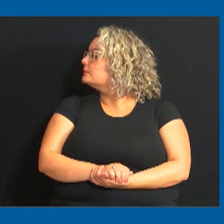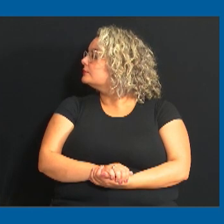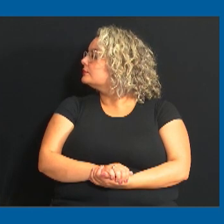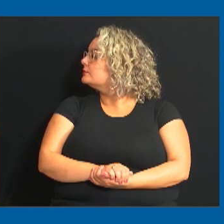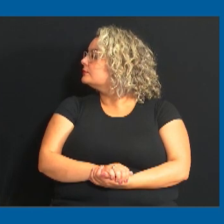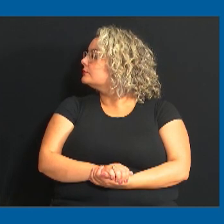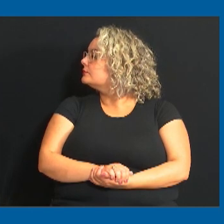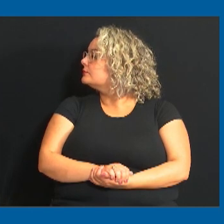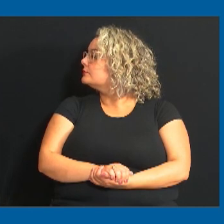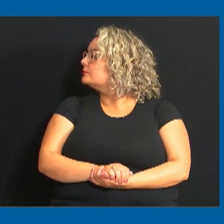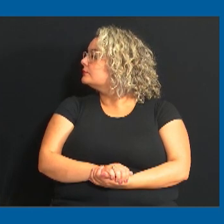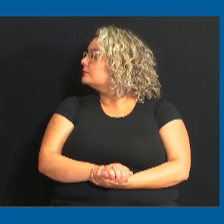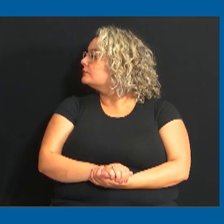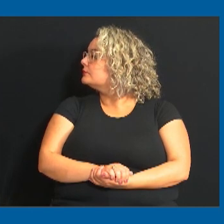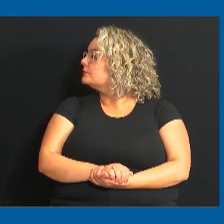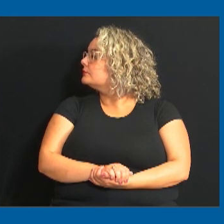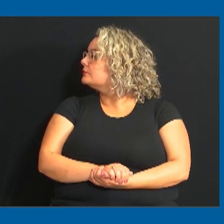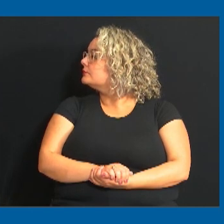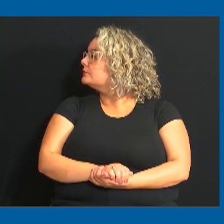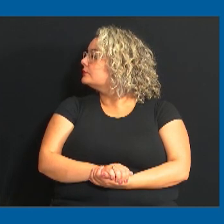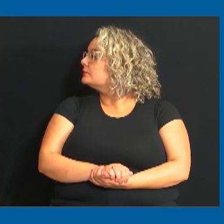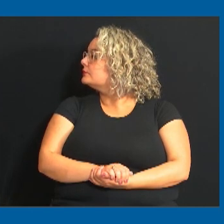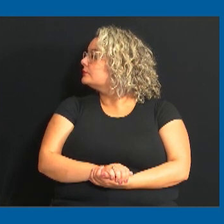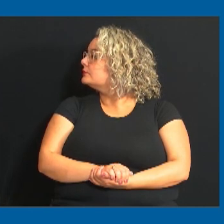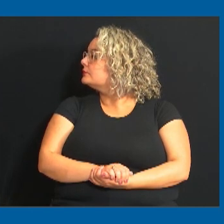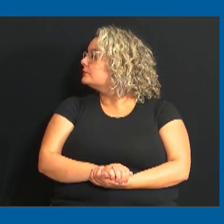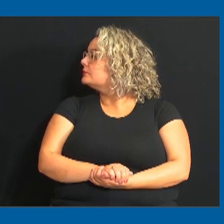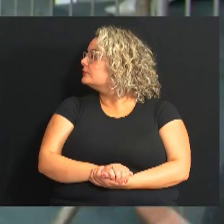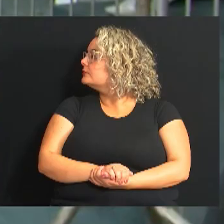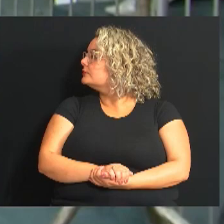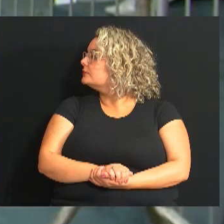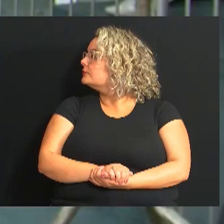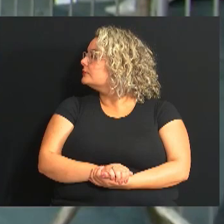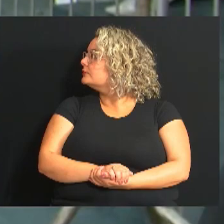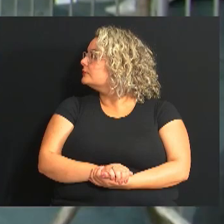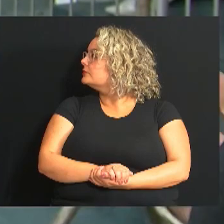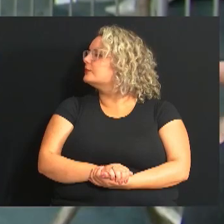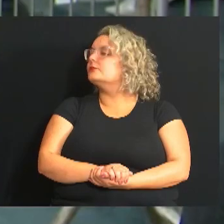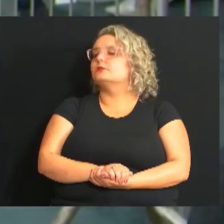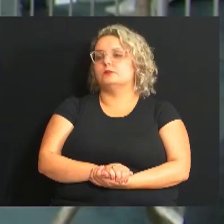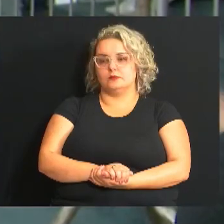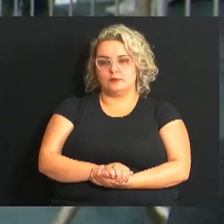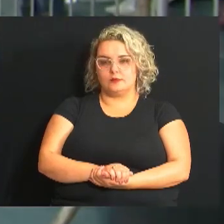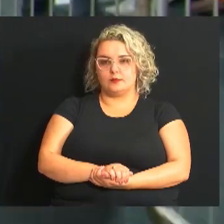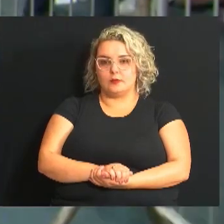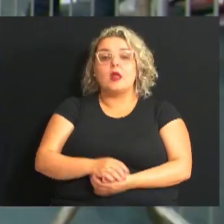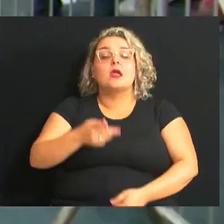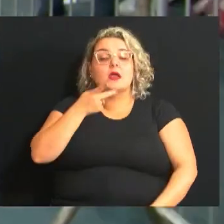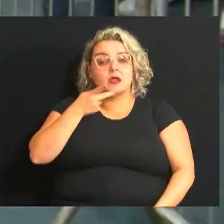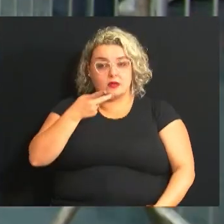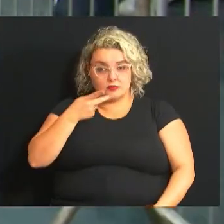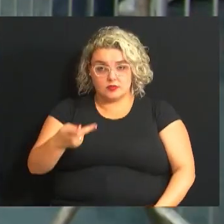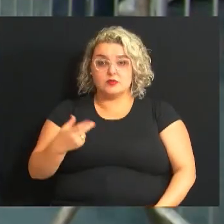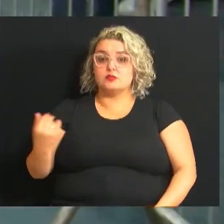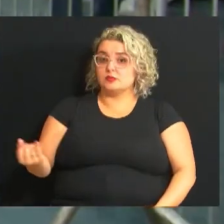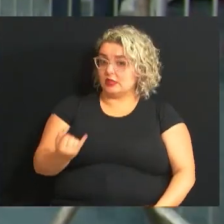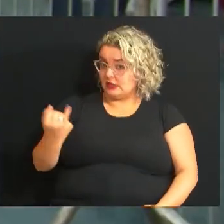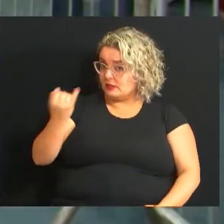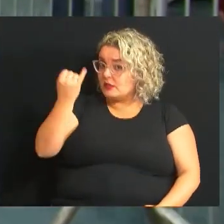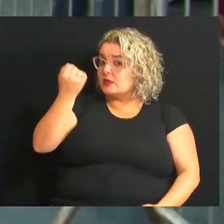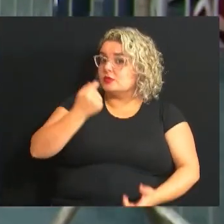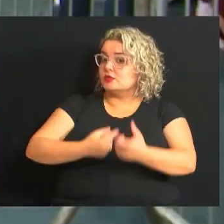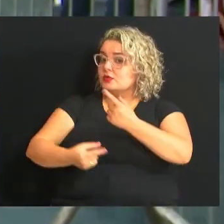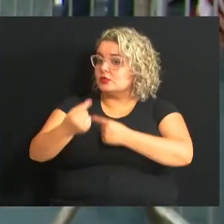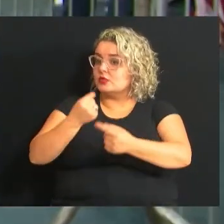que receberam valores das emendas impositivas do vereador. Ele ainda comentou sobre a importância das emendas. Eu